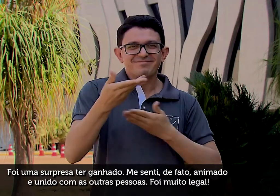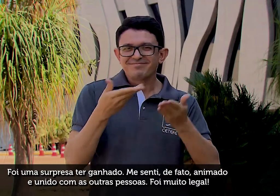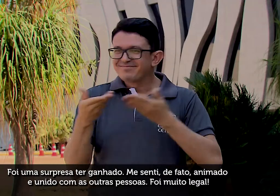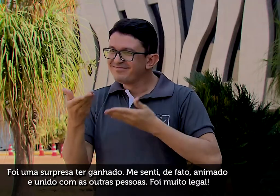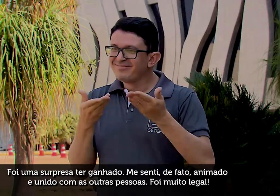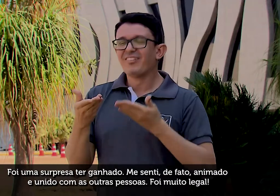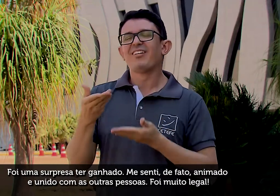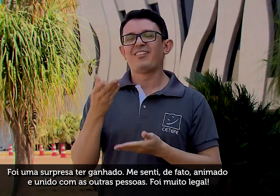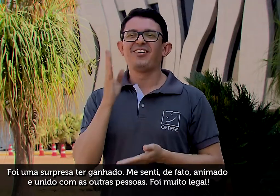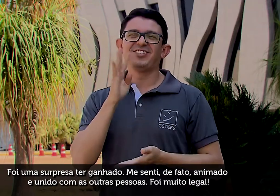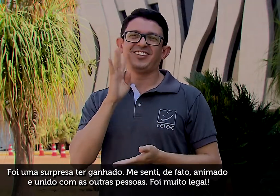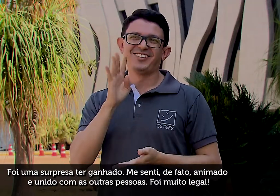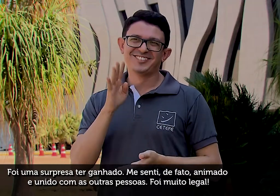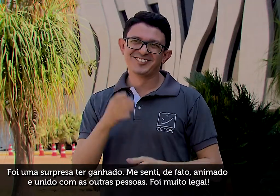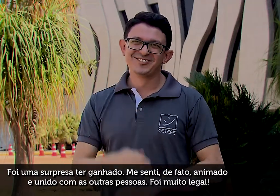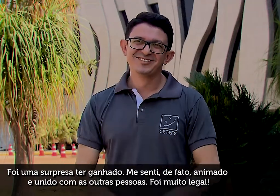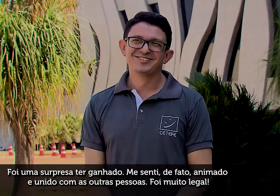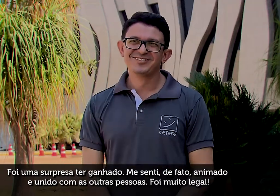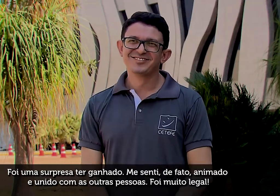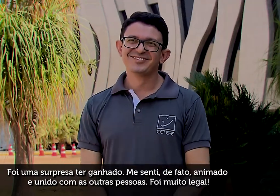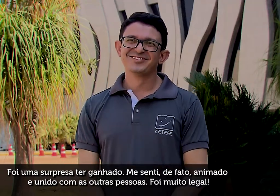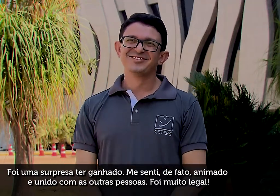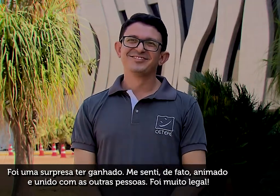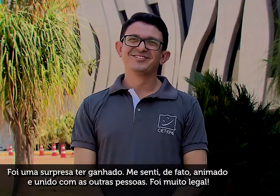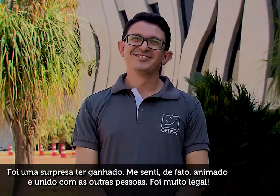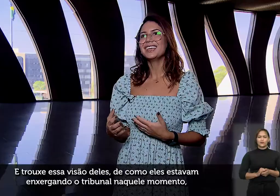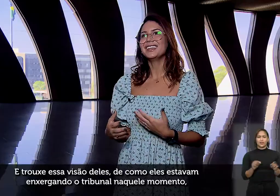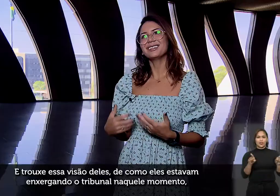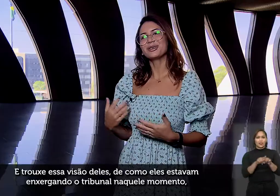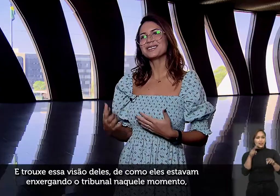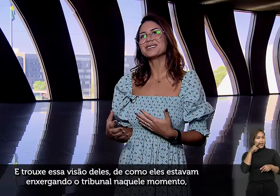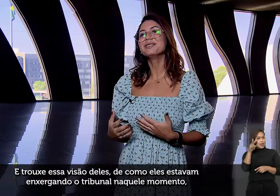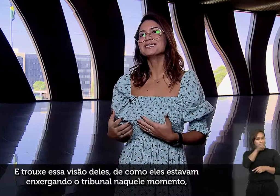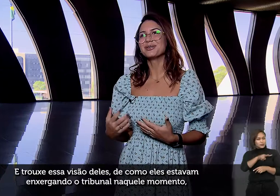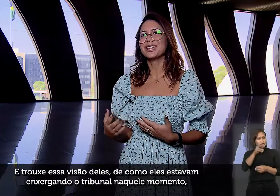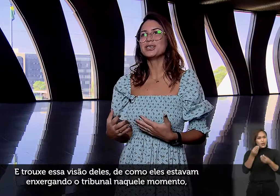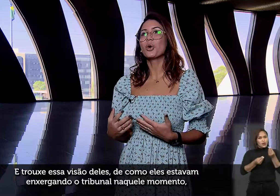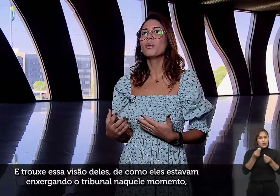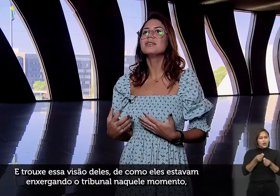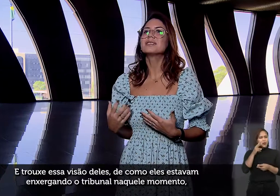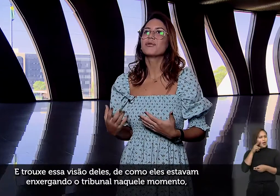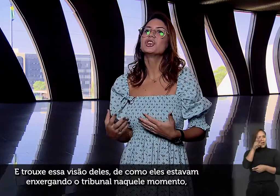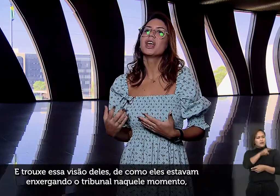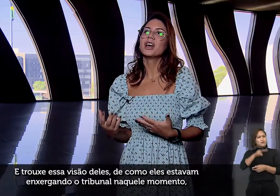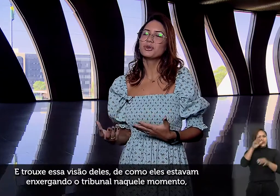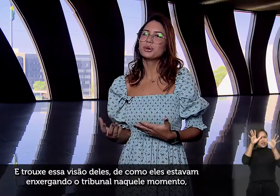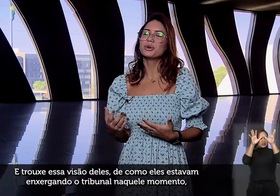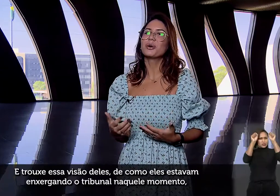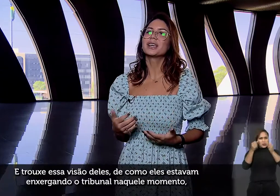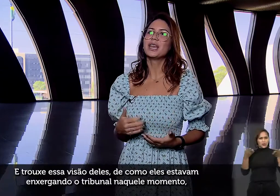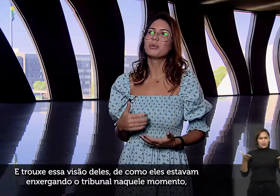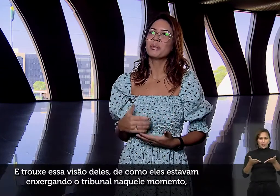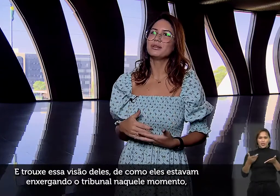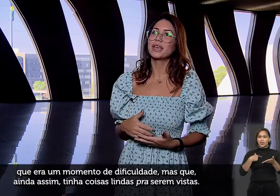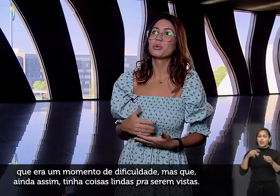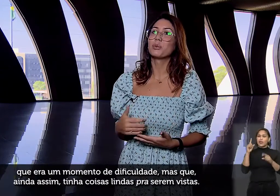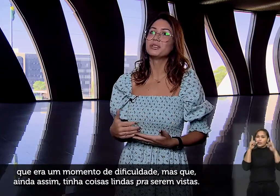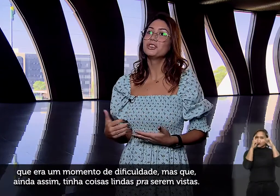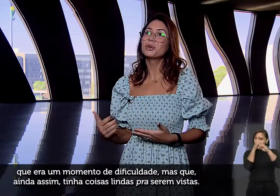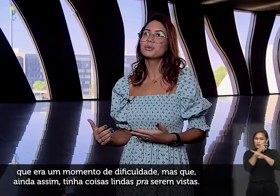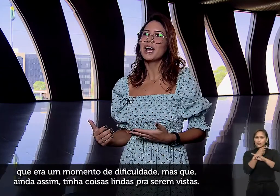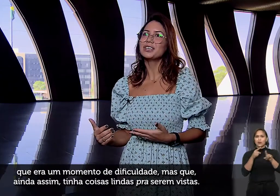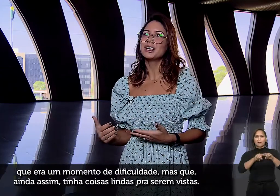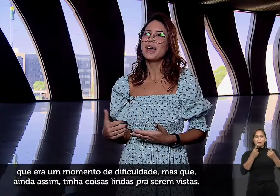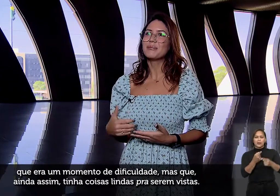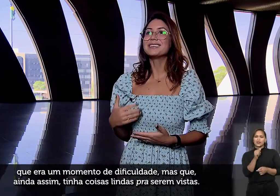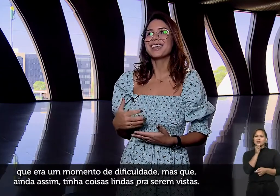fato animado e unido com as outras pessoas. Foi muito legal. E trouxe essa visão deles de como eles estavam enxergando o tribunal naquele momento, que era um momento